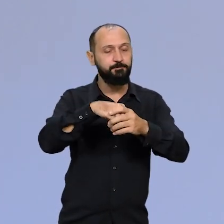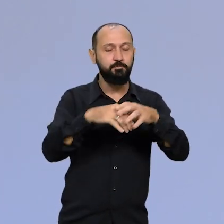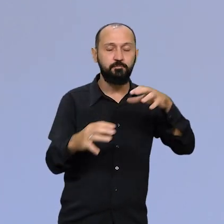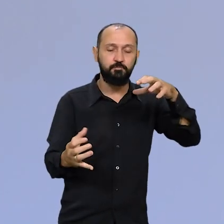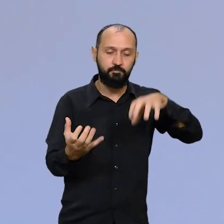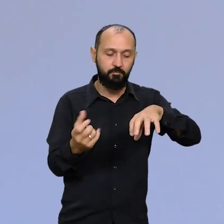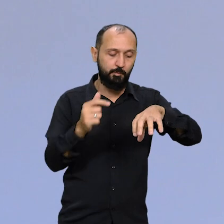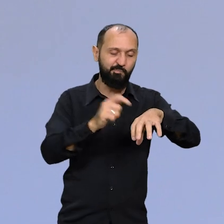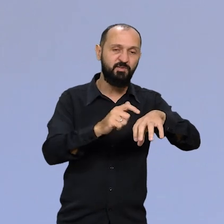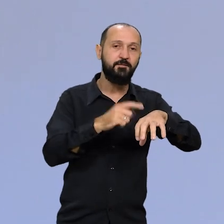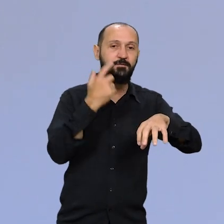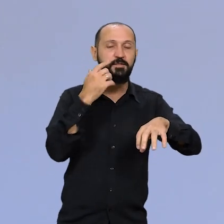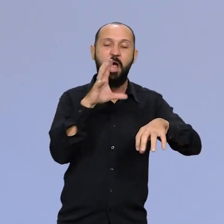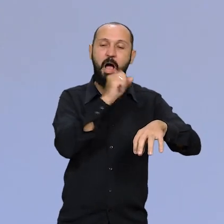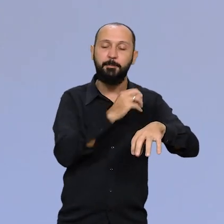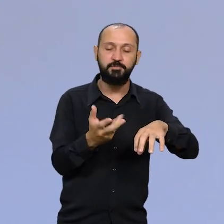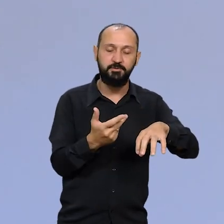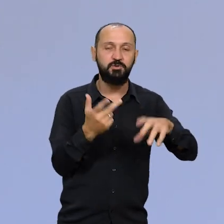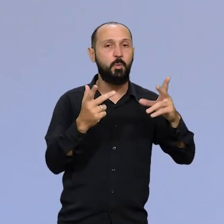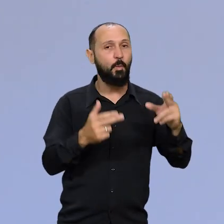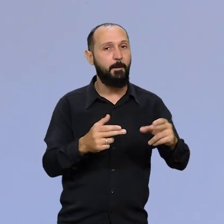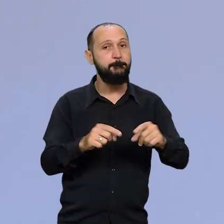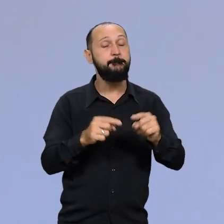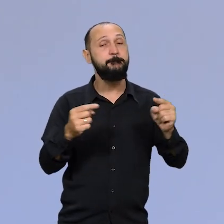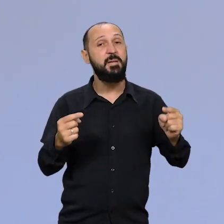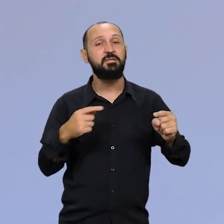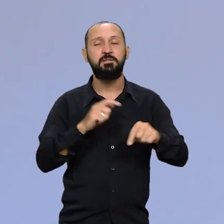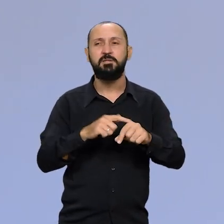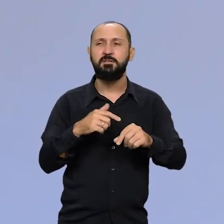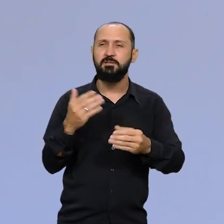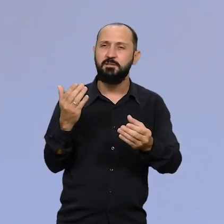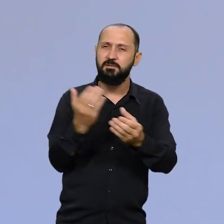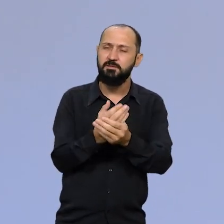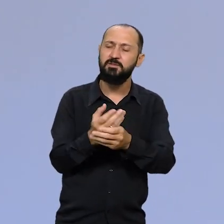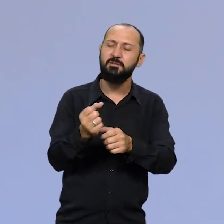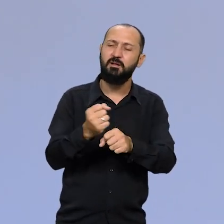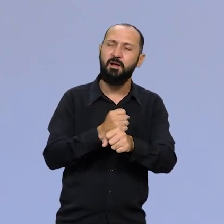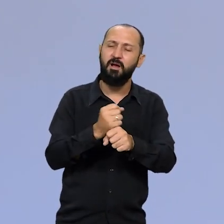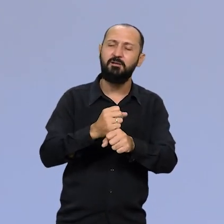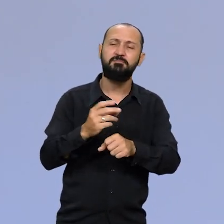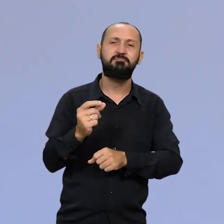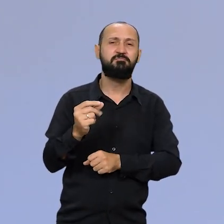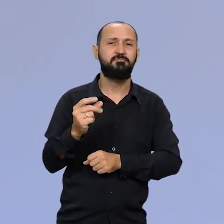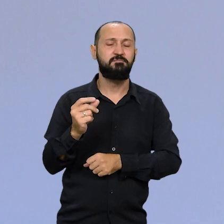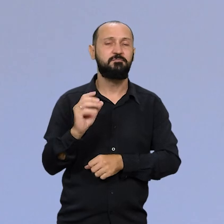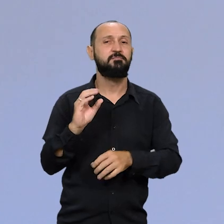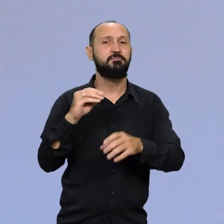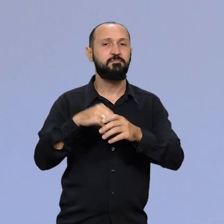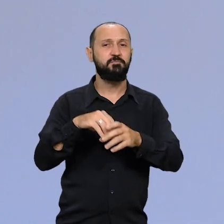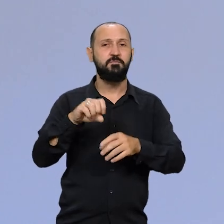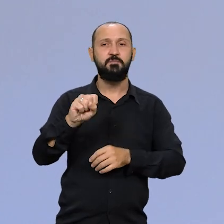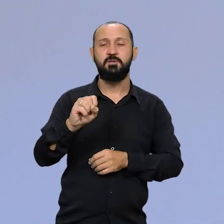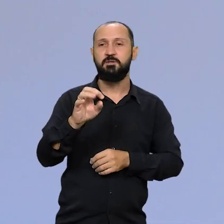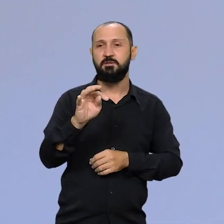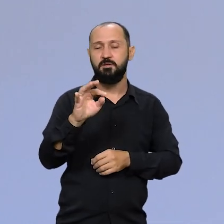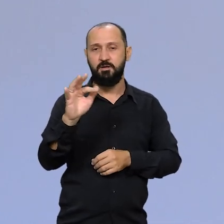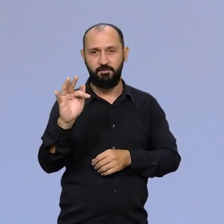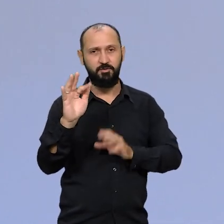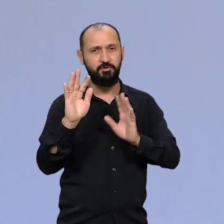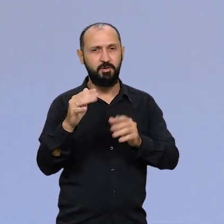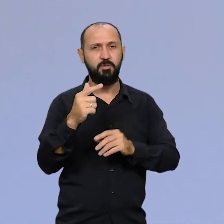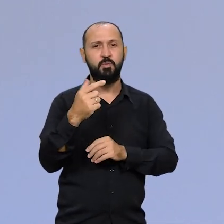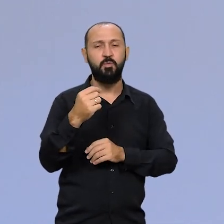corrida. Congresso Nacional e Supremo Tribunal Federal estão apostando uma corrida. Quem vai decidir primeiro sobre